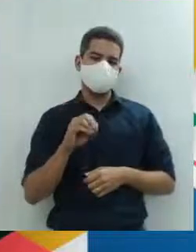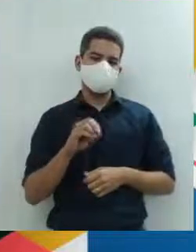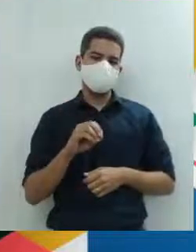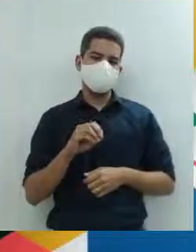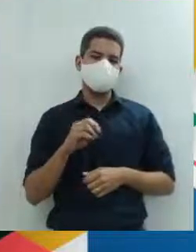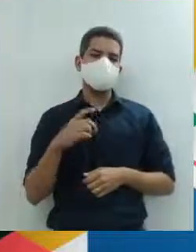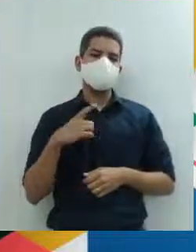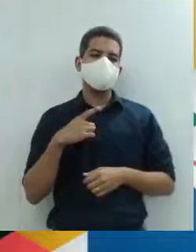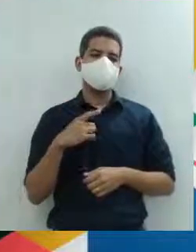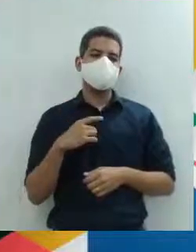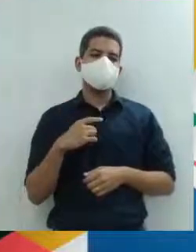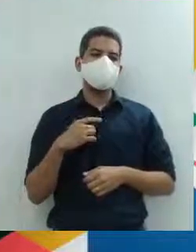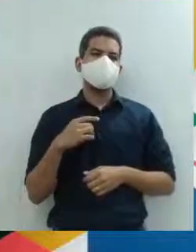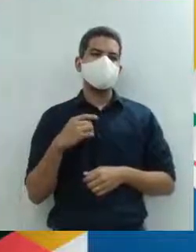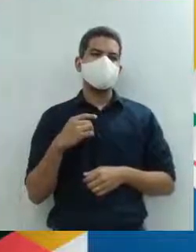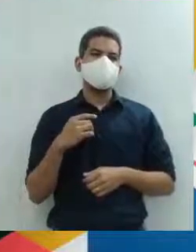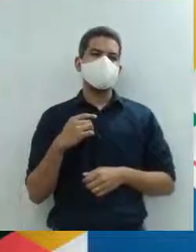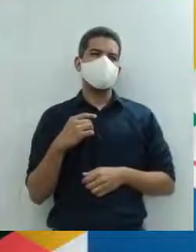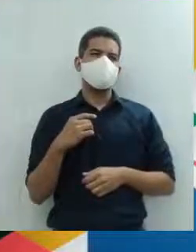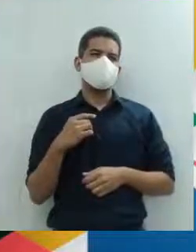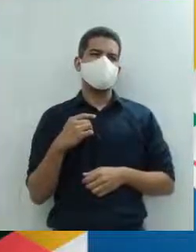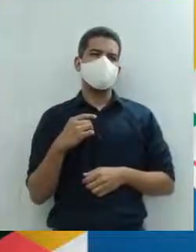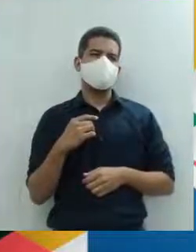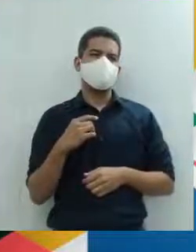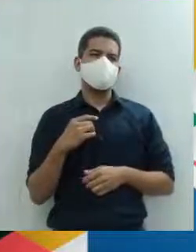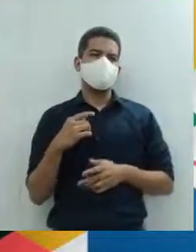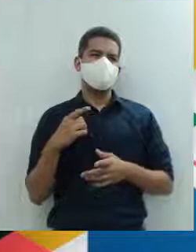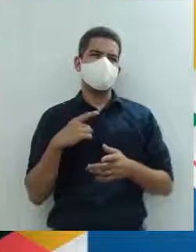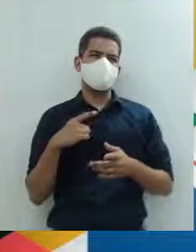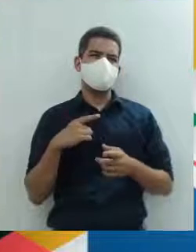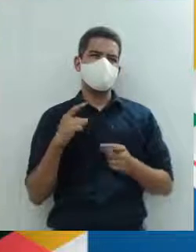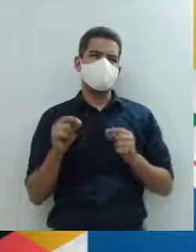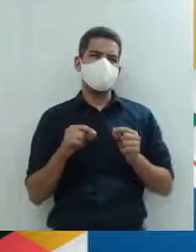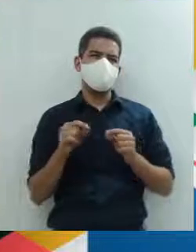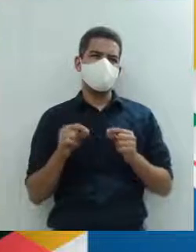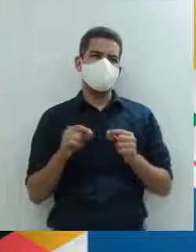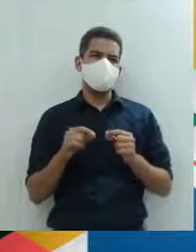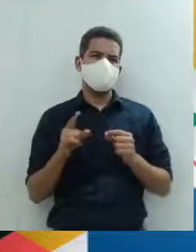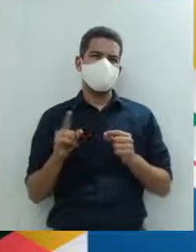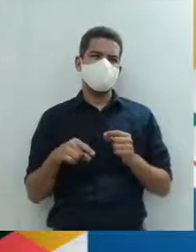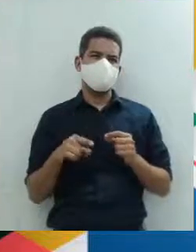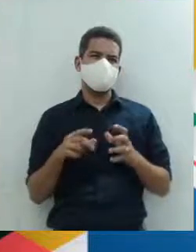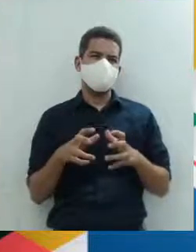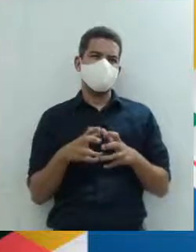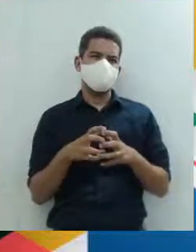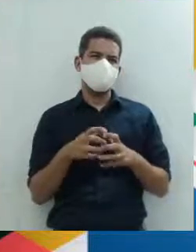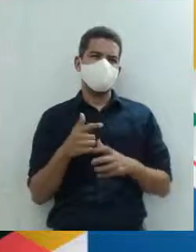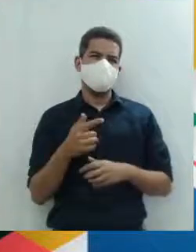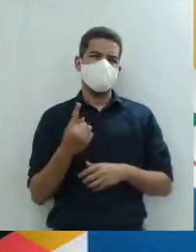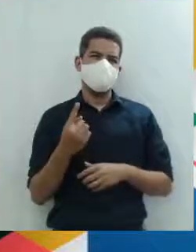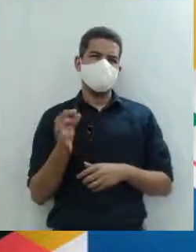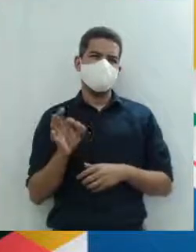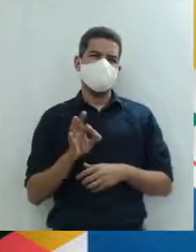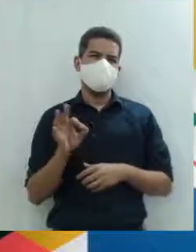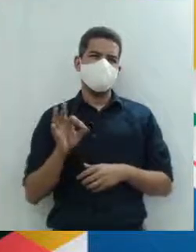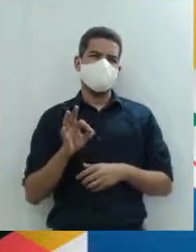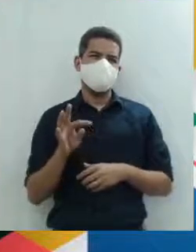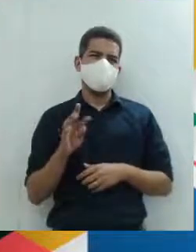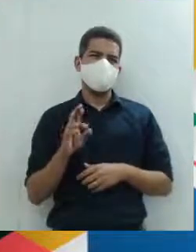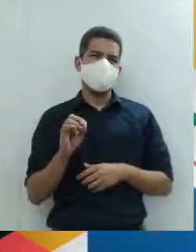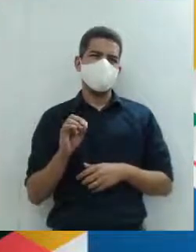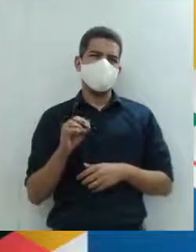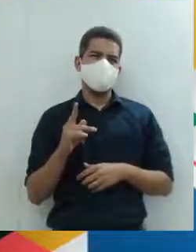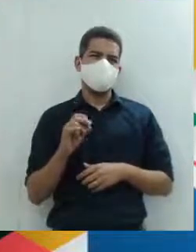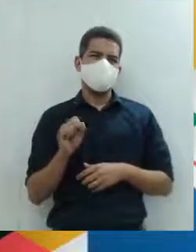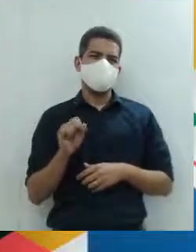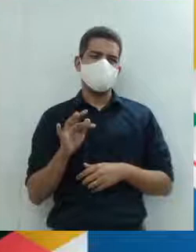mais se encontra nessa atmosfera e fundamental para a nossa existência, ele se encontra ali numa concentração de 21% na troposfera. E